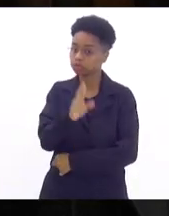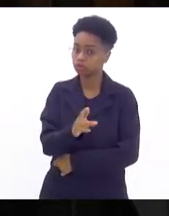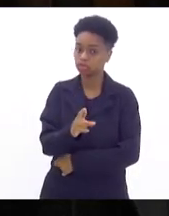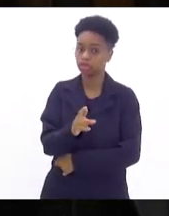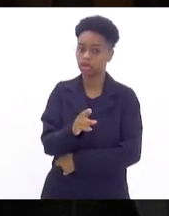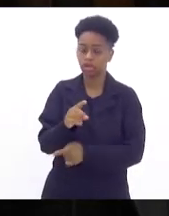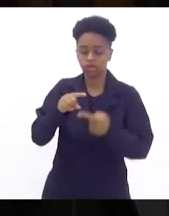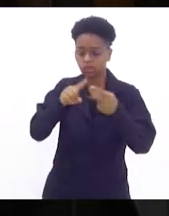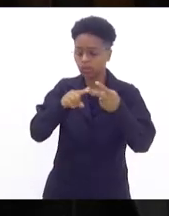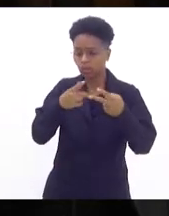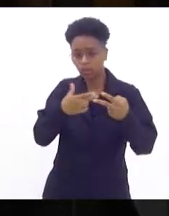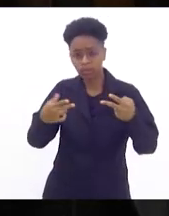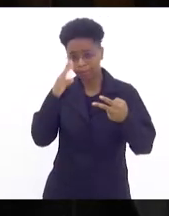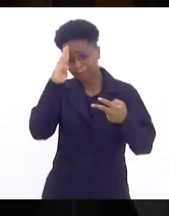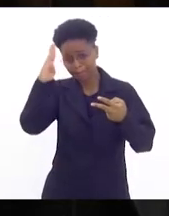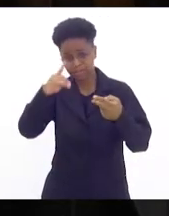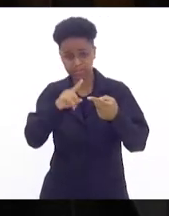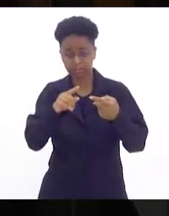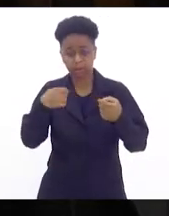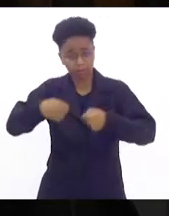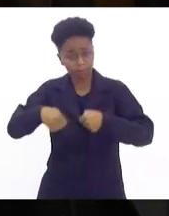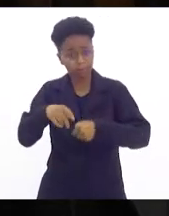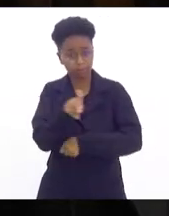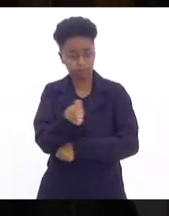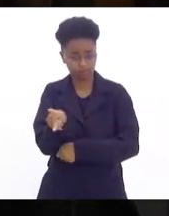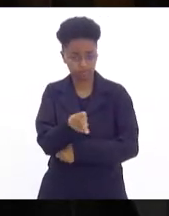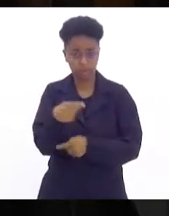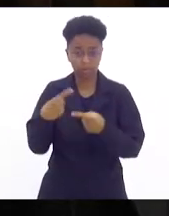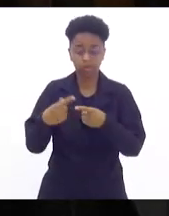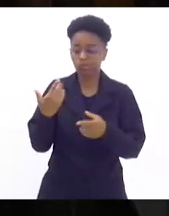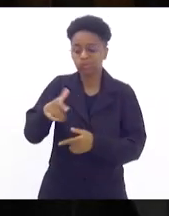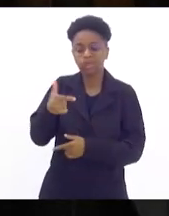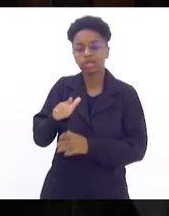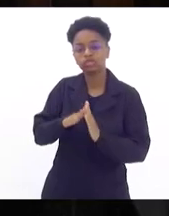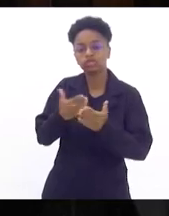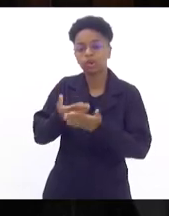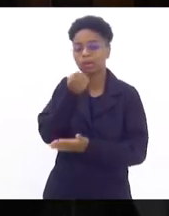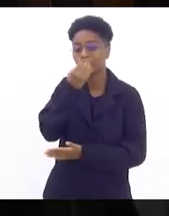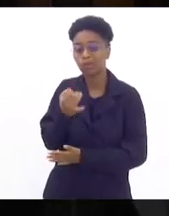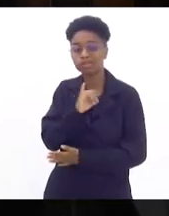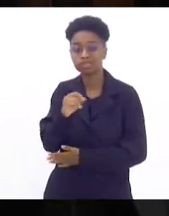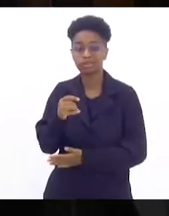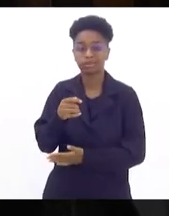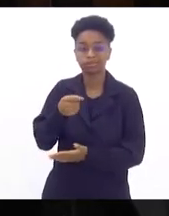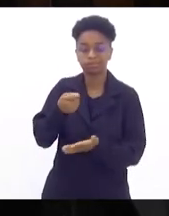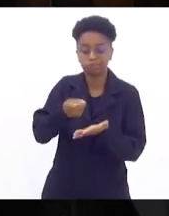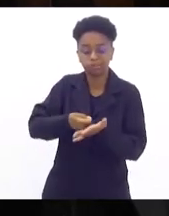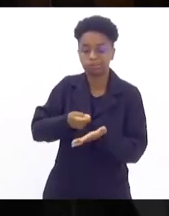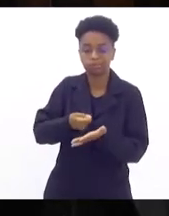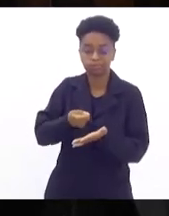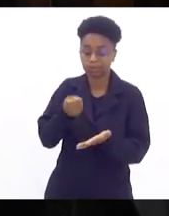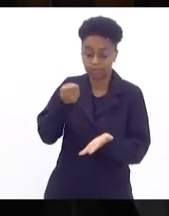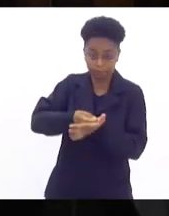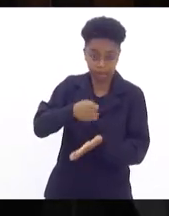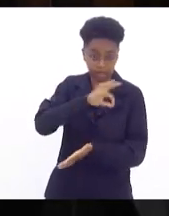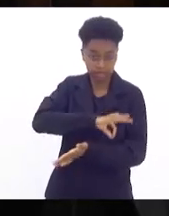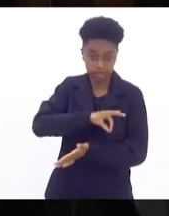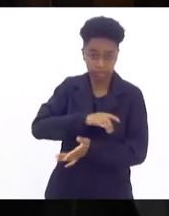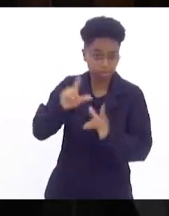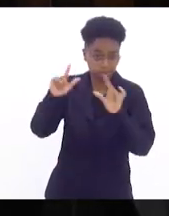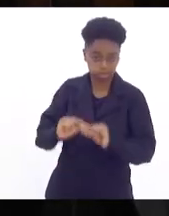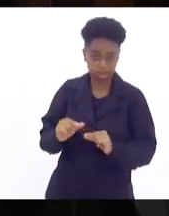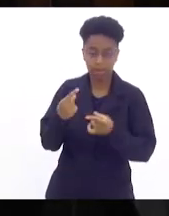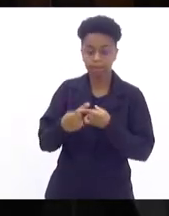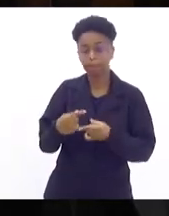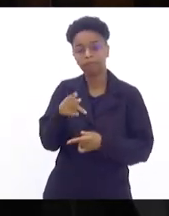duas demandas fundamentais dos professores que não existe escola boa com professor mal pago e os professores do estado do